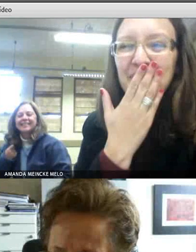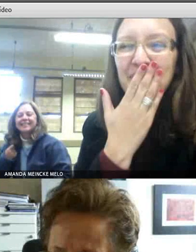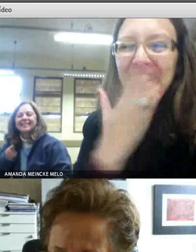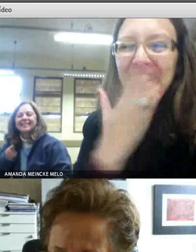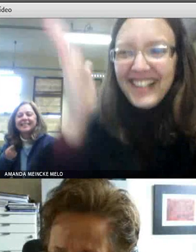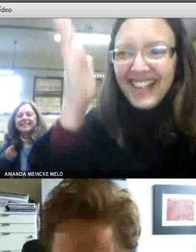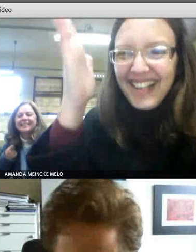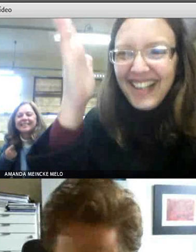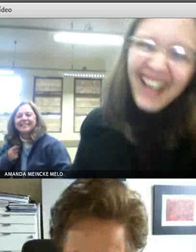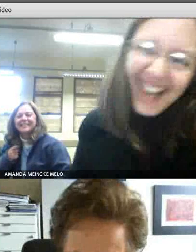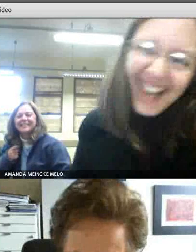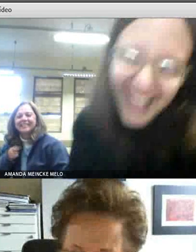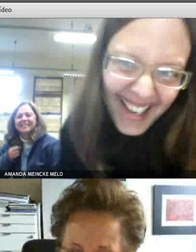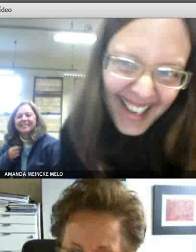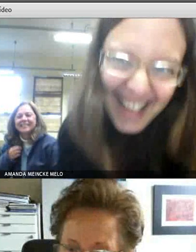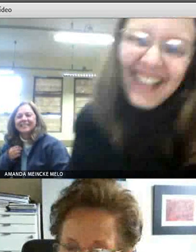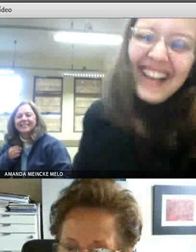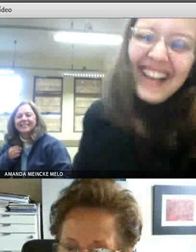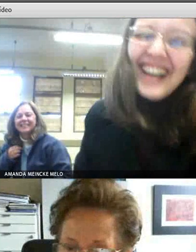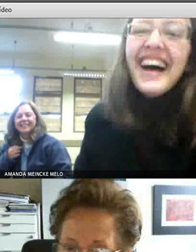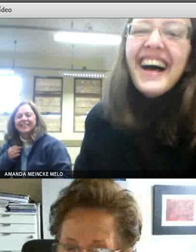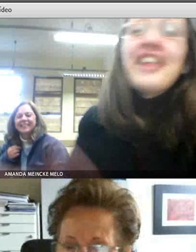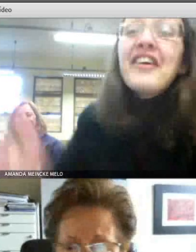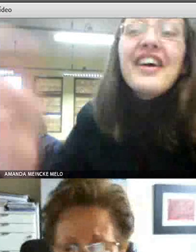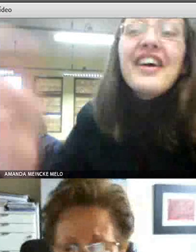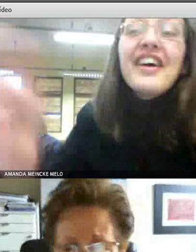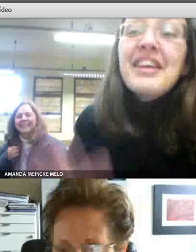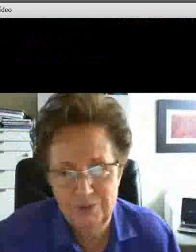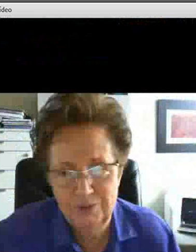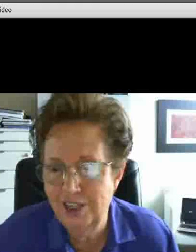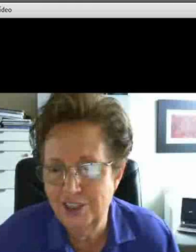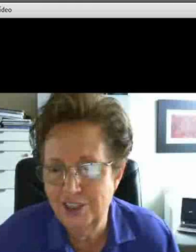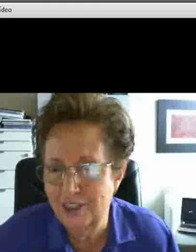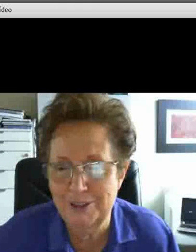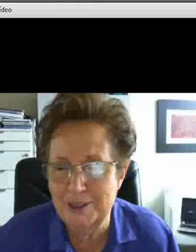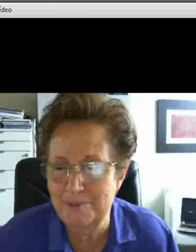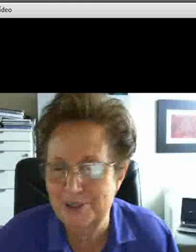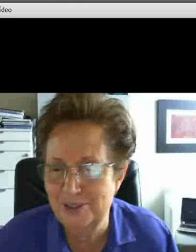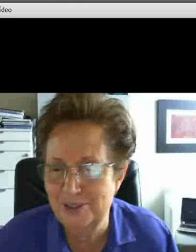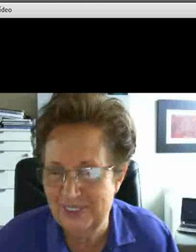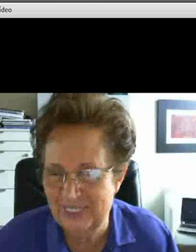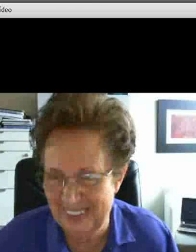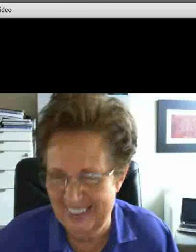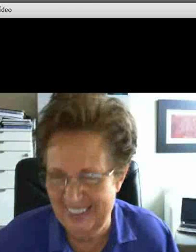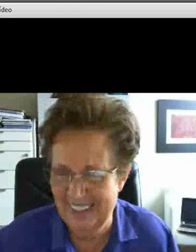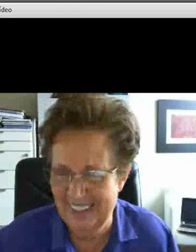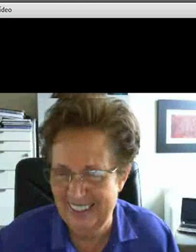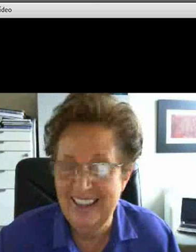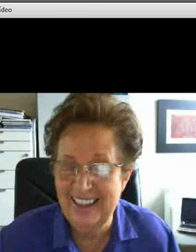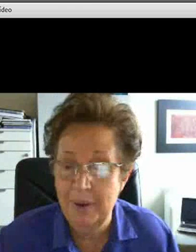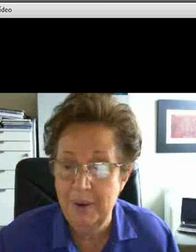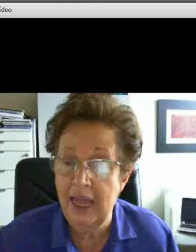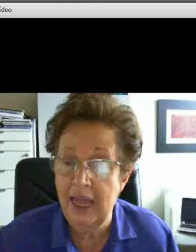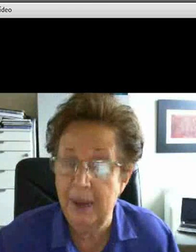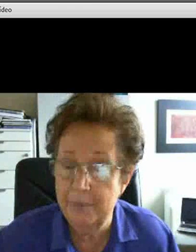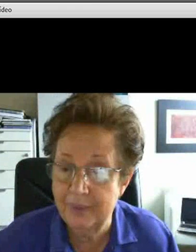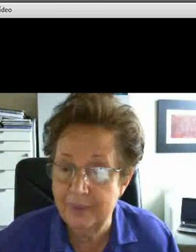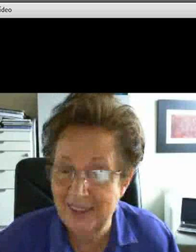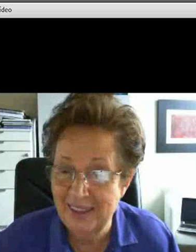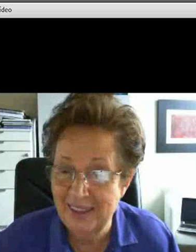vi, temos muita afinidade. Eu não, ah, eu também tô tentando descobrir a gente aqui como junto. Para, já tá. Consegui.